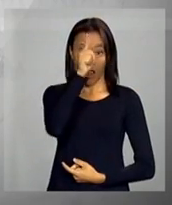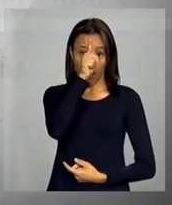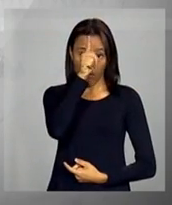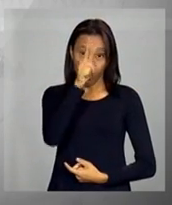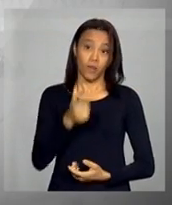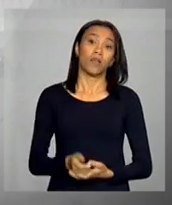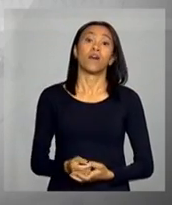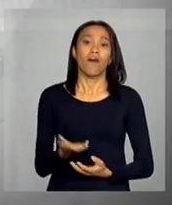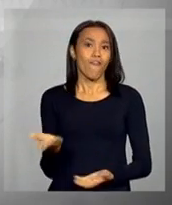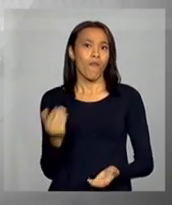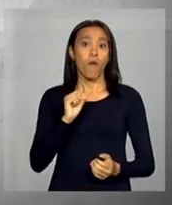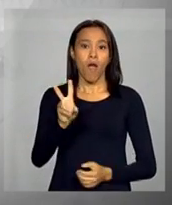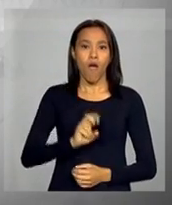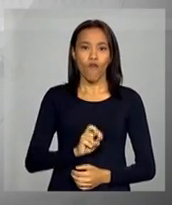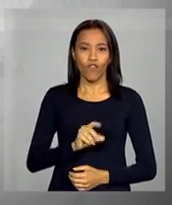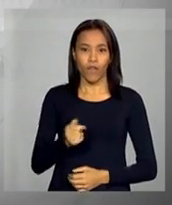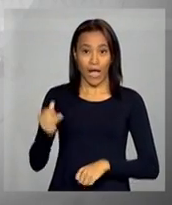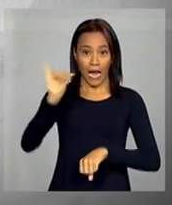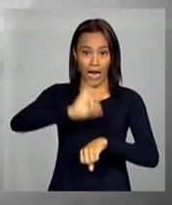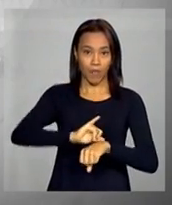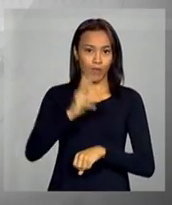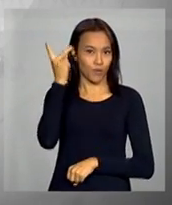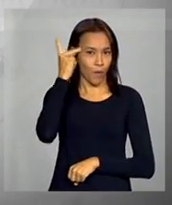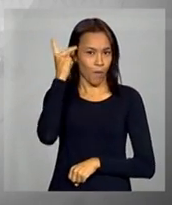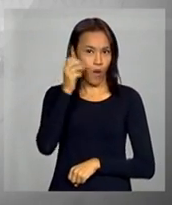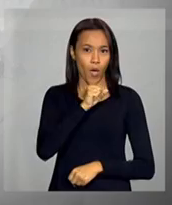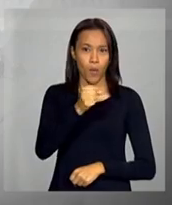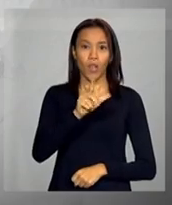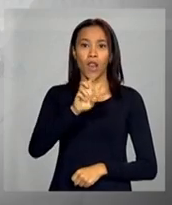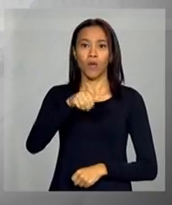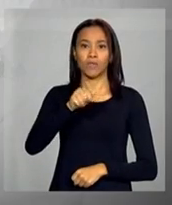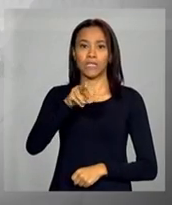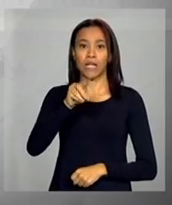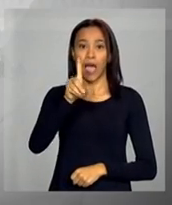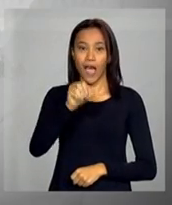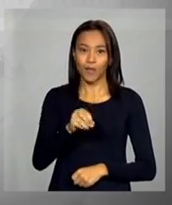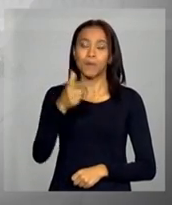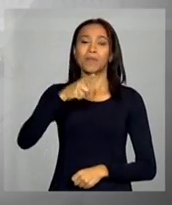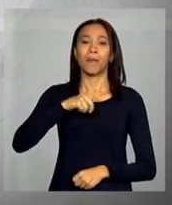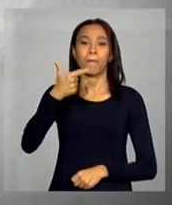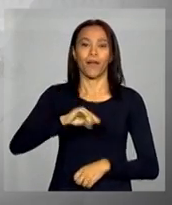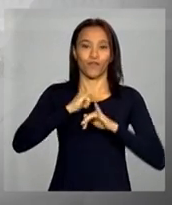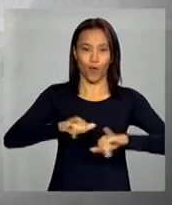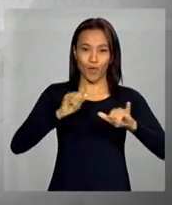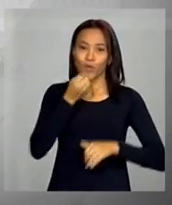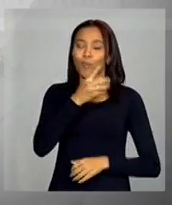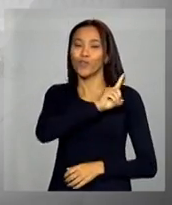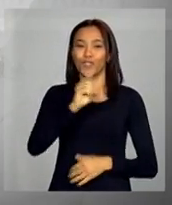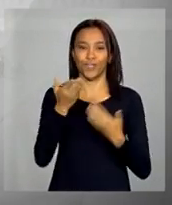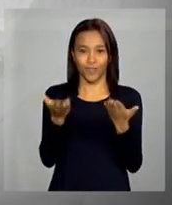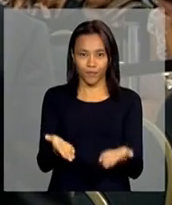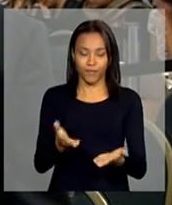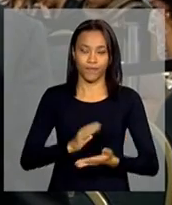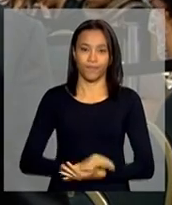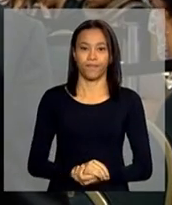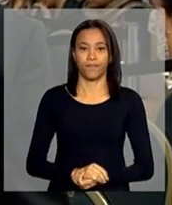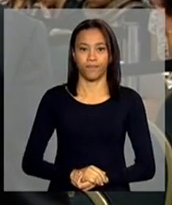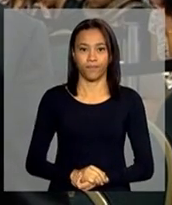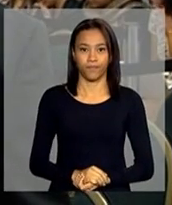Alemanha vamos ao vivo à capital paulista o repórter Leonardo Meira tem as informações Bom dia